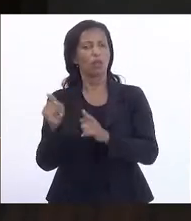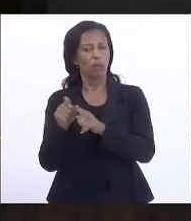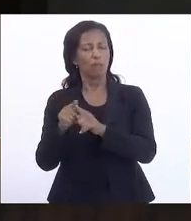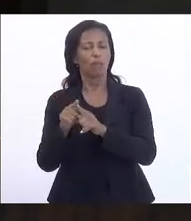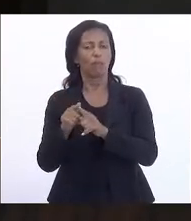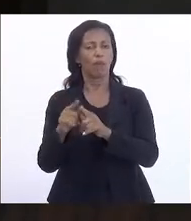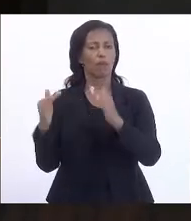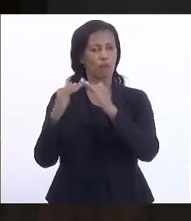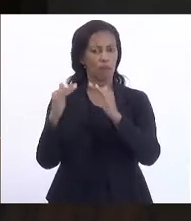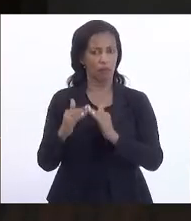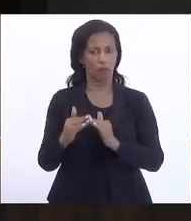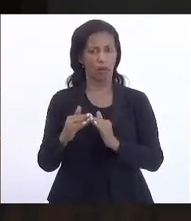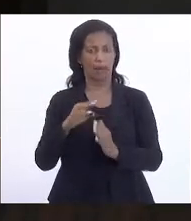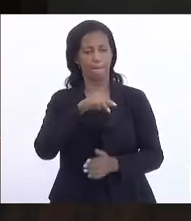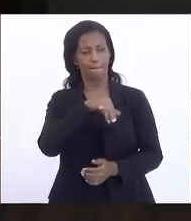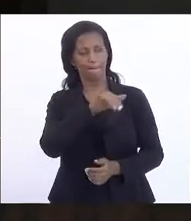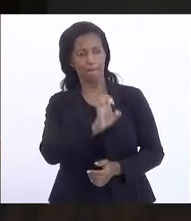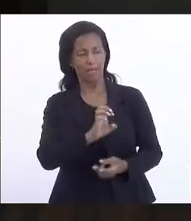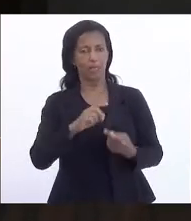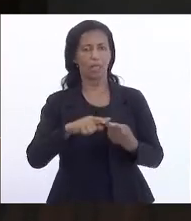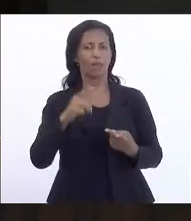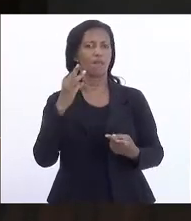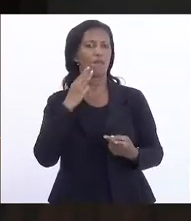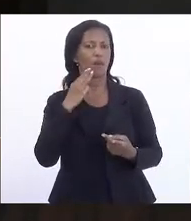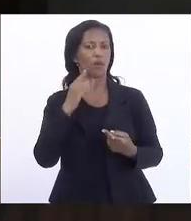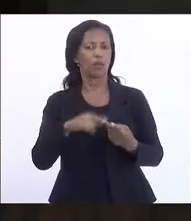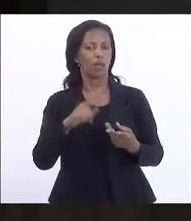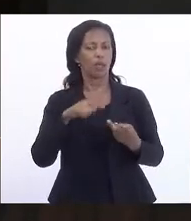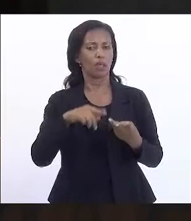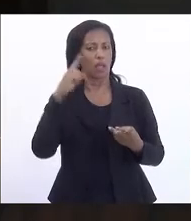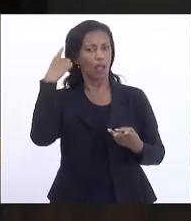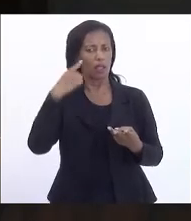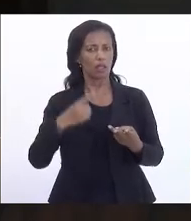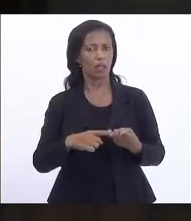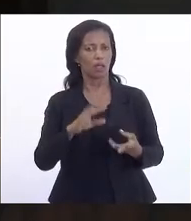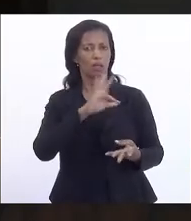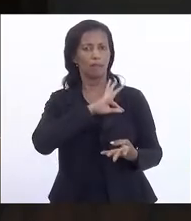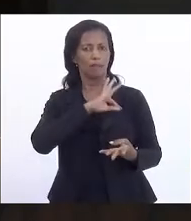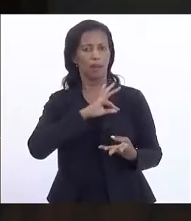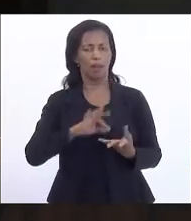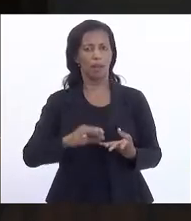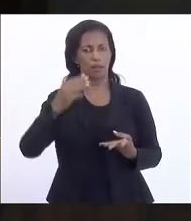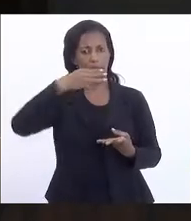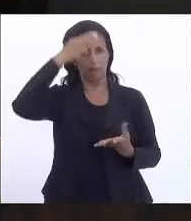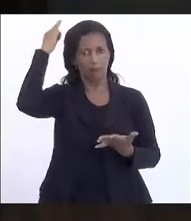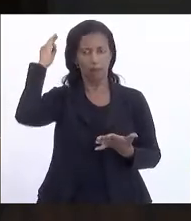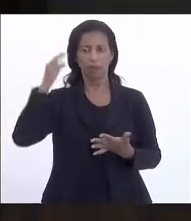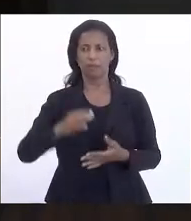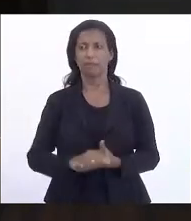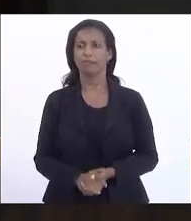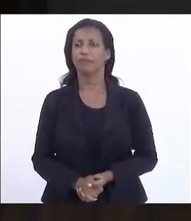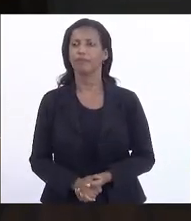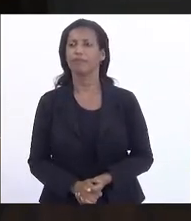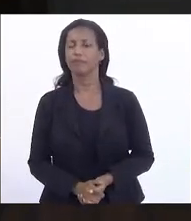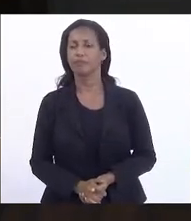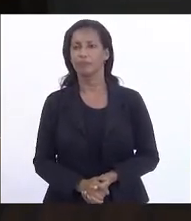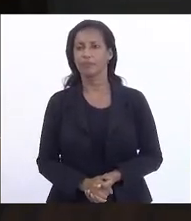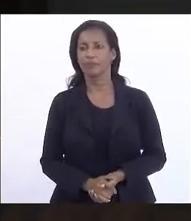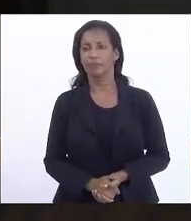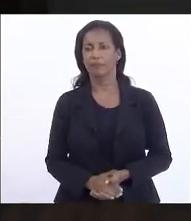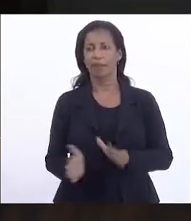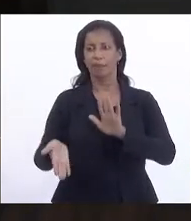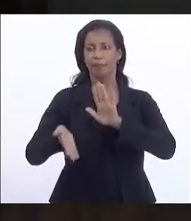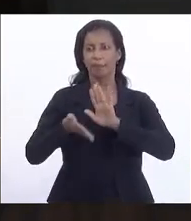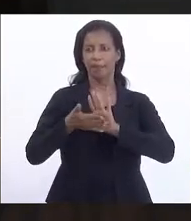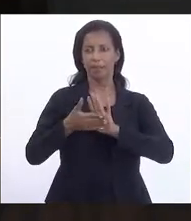Pacheco, Carlos Mink, Dani Monteiro, Valdéia Carneiro, Marta Rocha e Márcio Pacheco. Dependendo de parecidas das